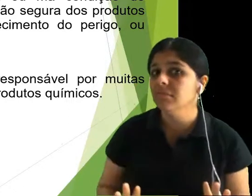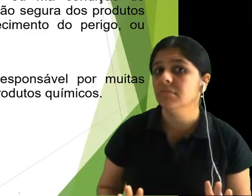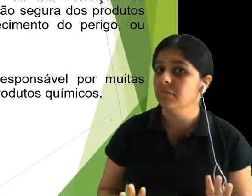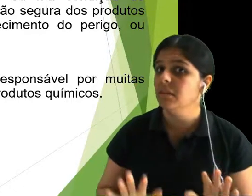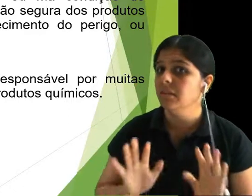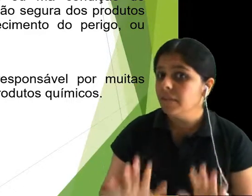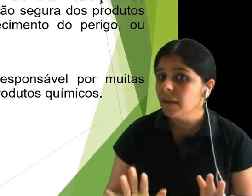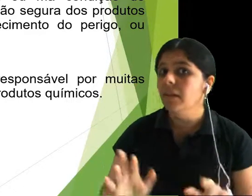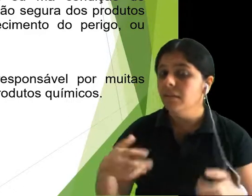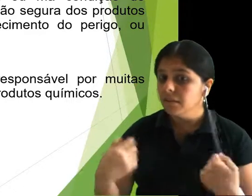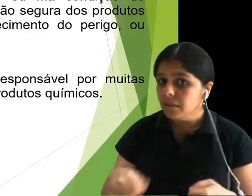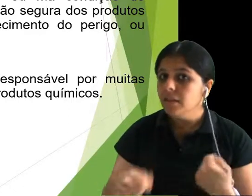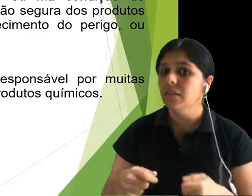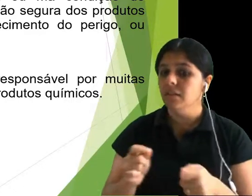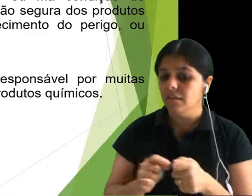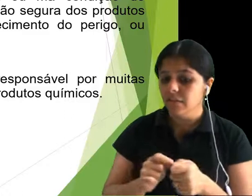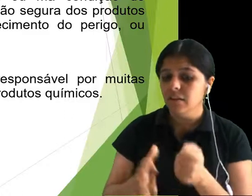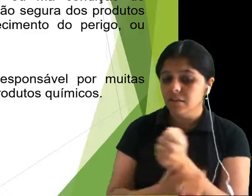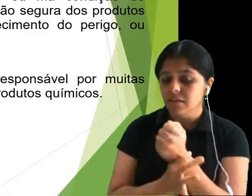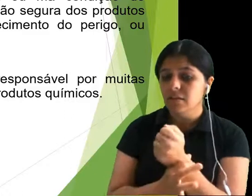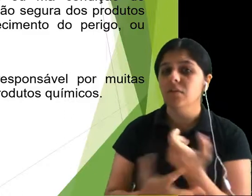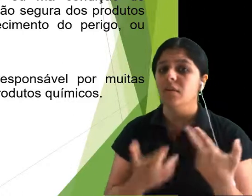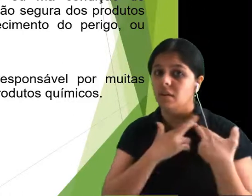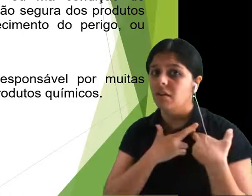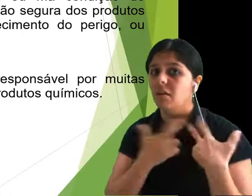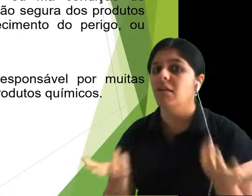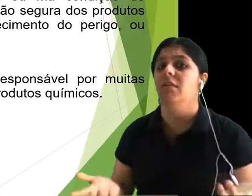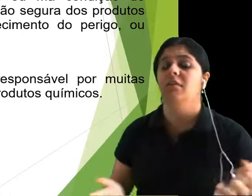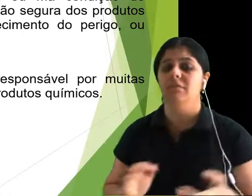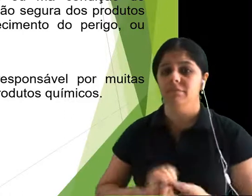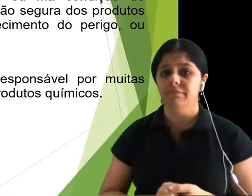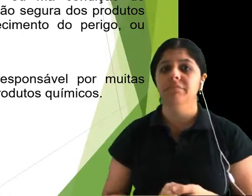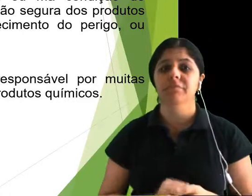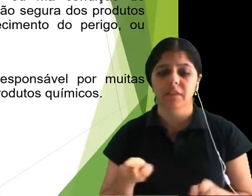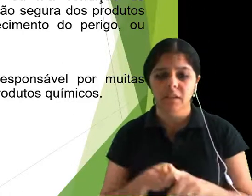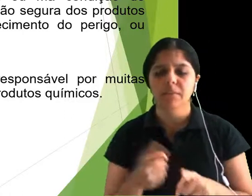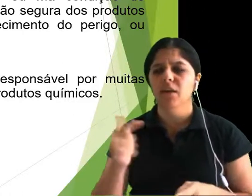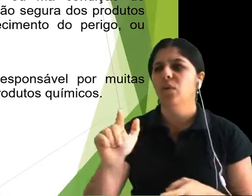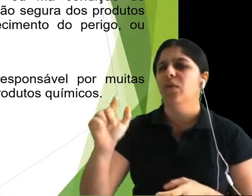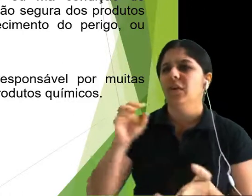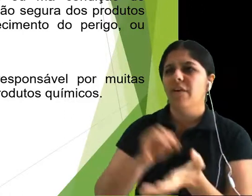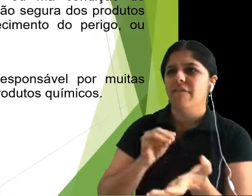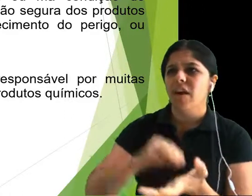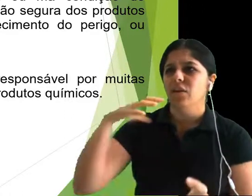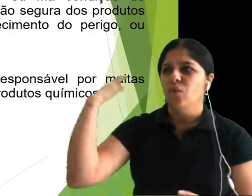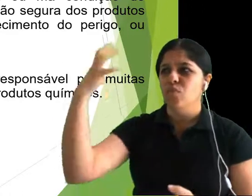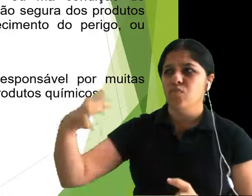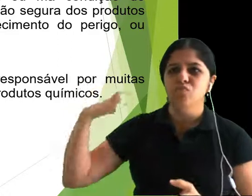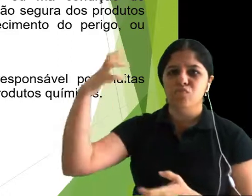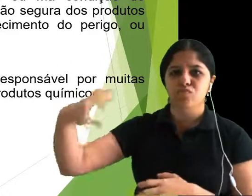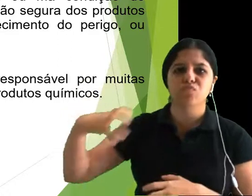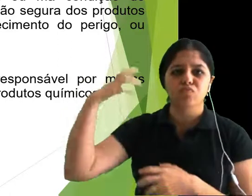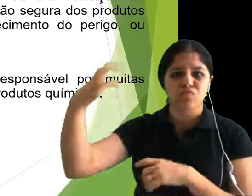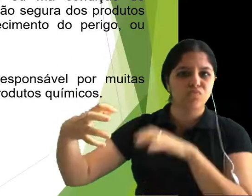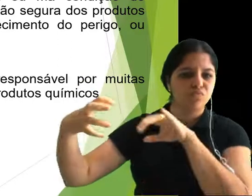Mas, para isso, a gente tem que agir com segurança, tá? Outra coisa, a falta de ventilação adequada é responsável por